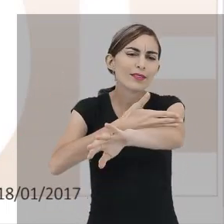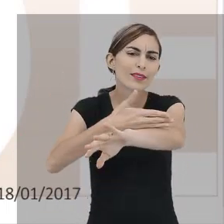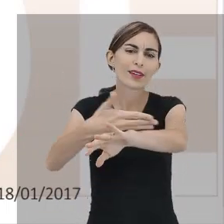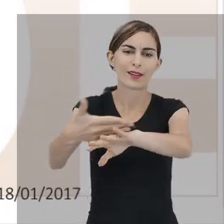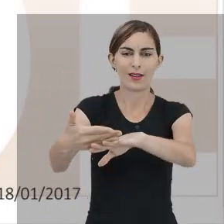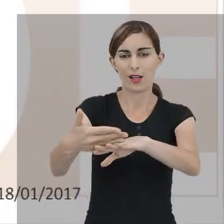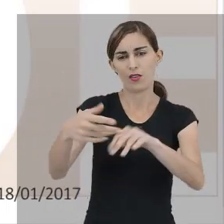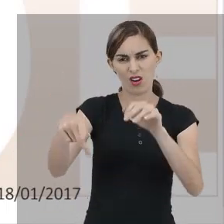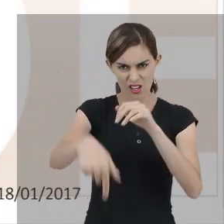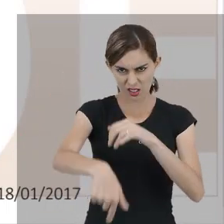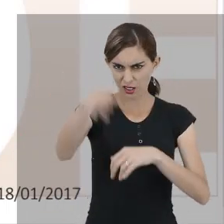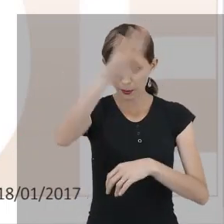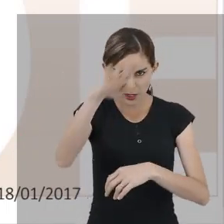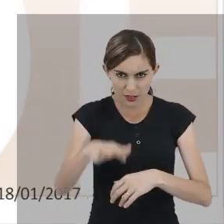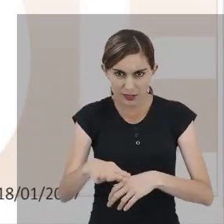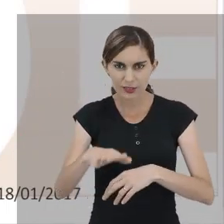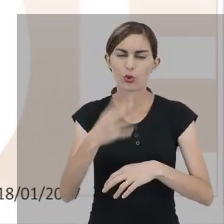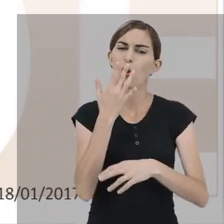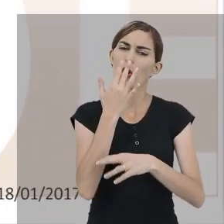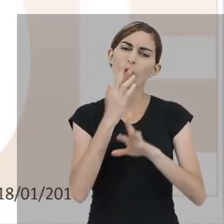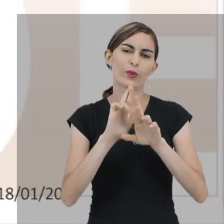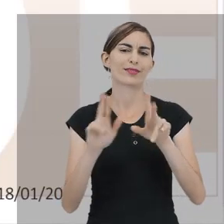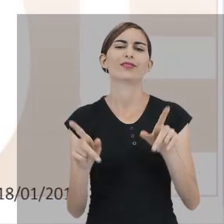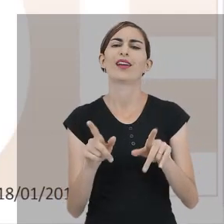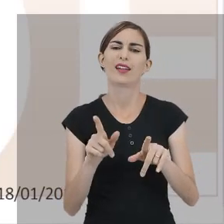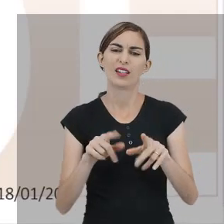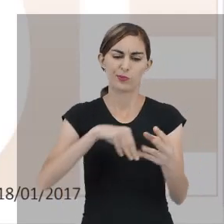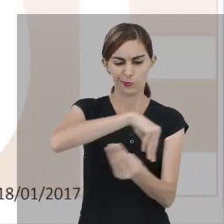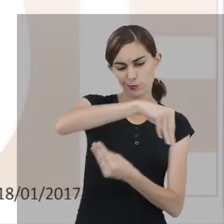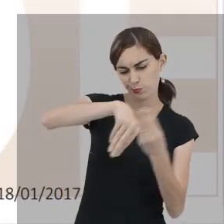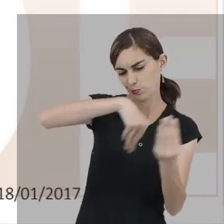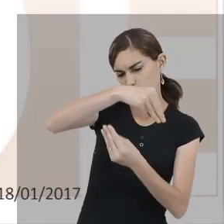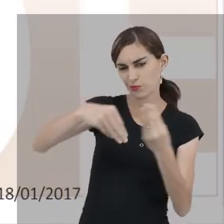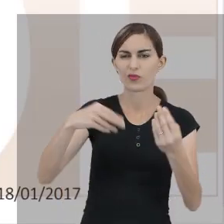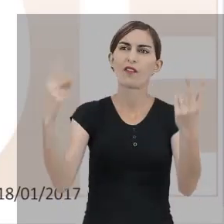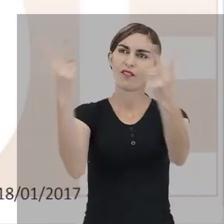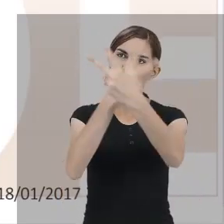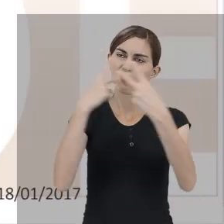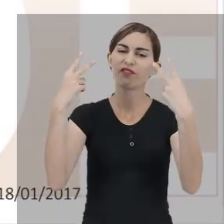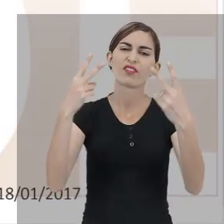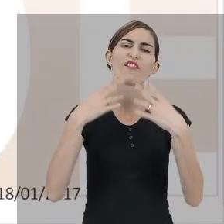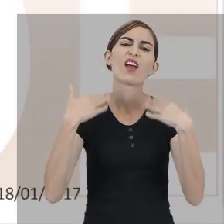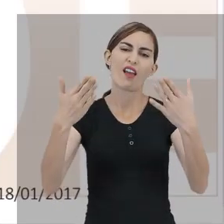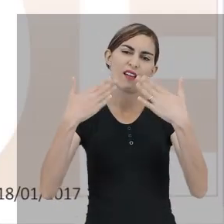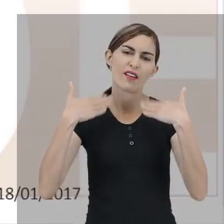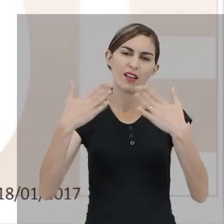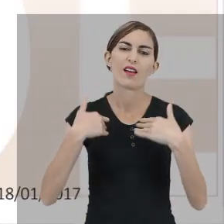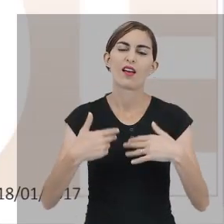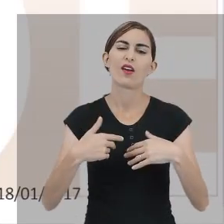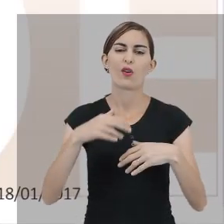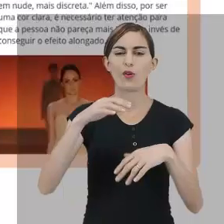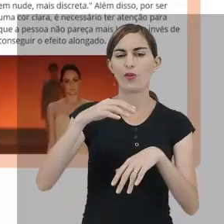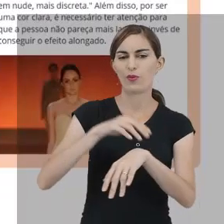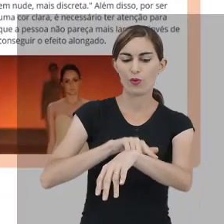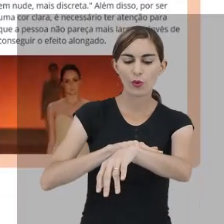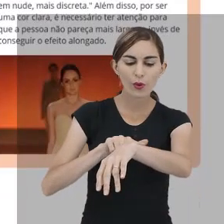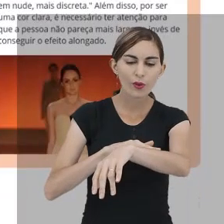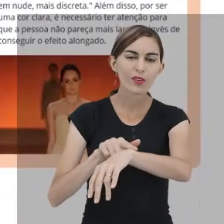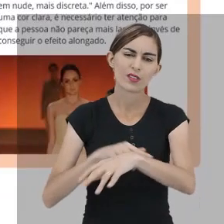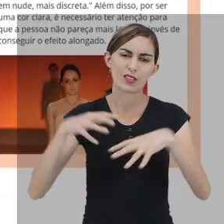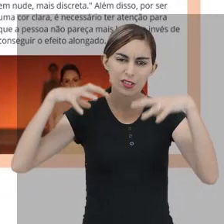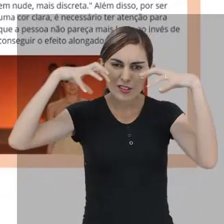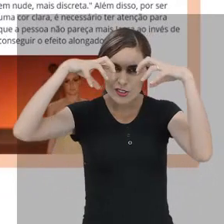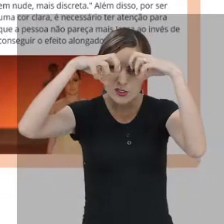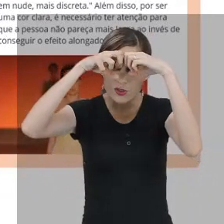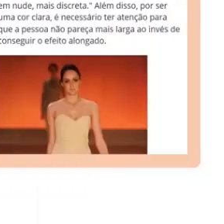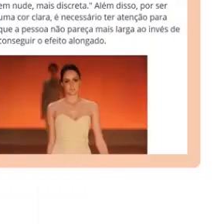não é realidade aqui no Brasil, não é? Por conta da miscigenação, do verão e do hábito de se bronzear, o tom de pele da